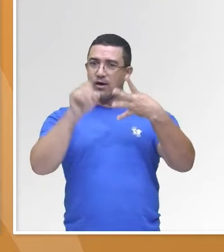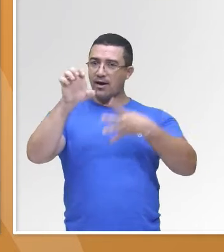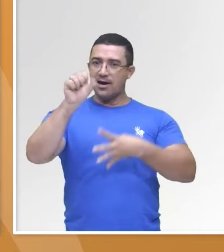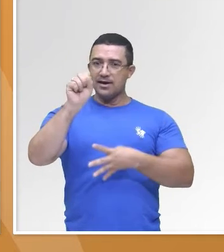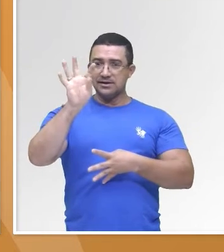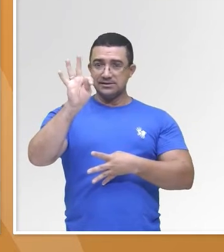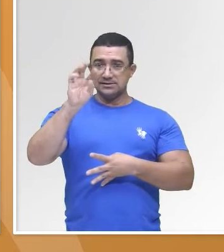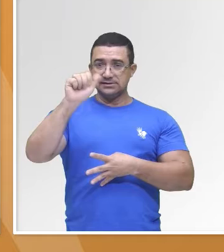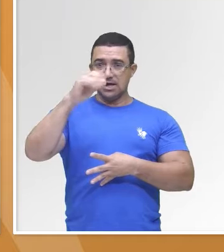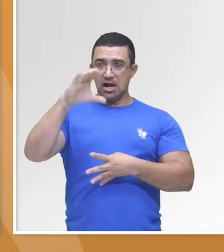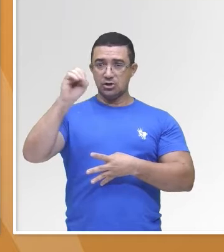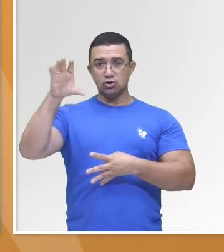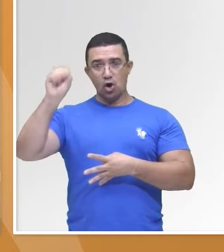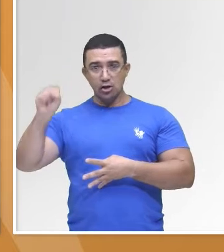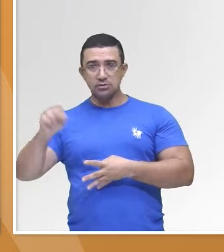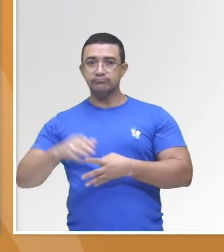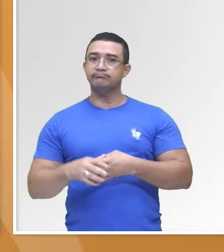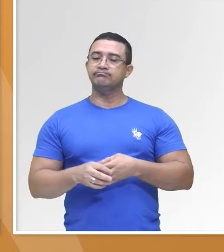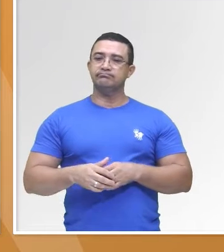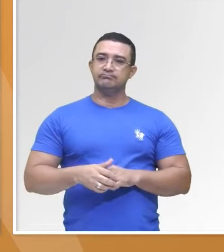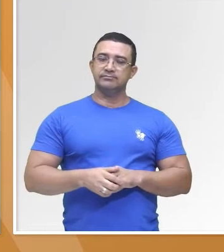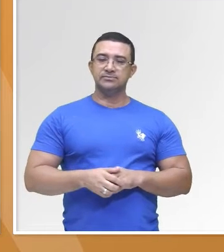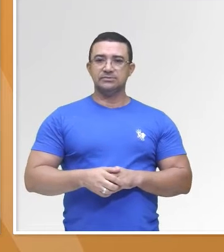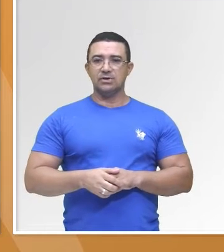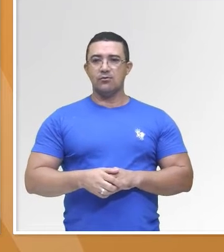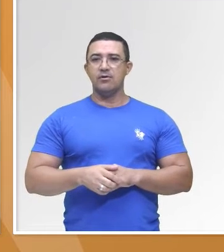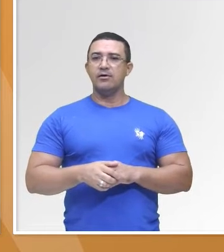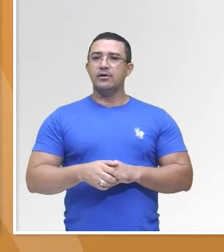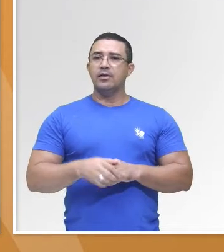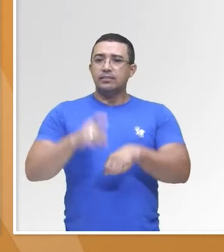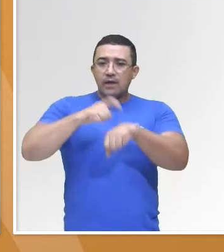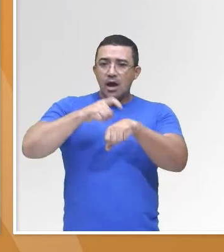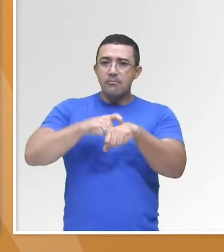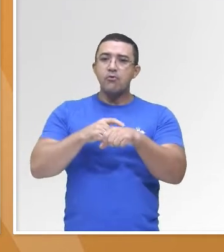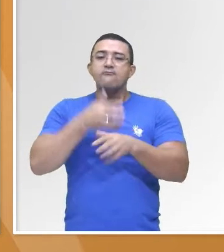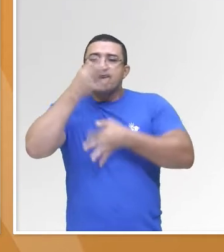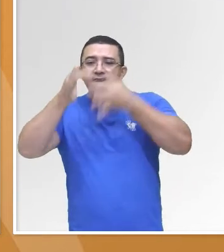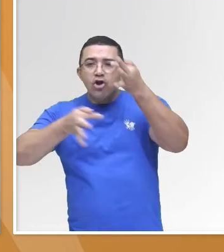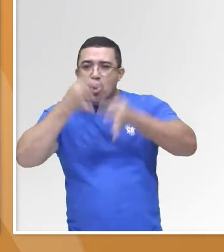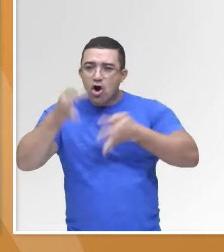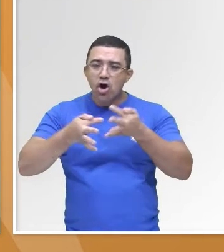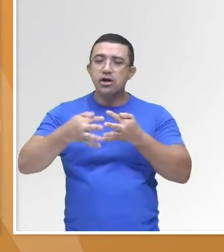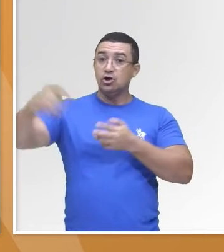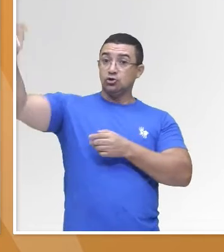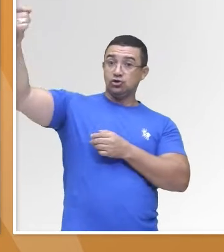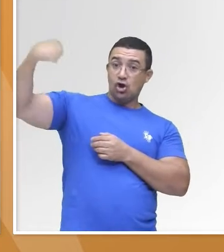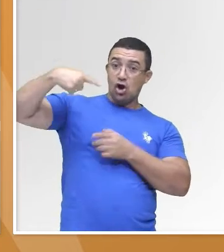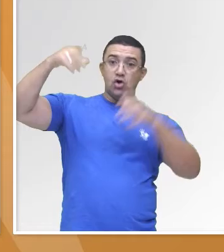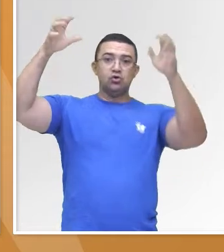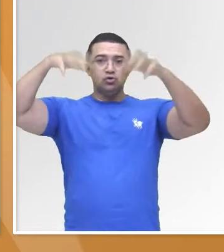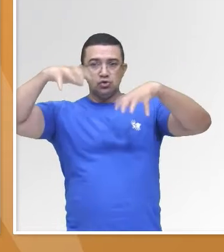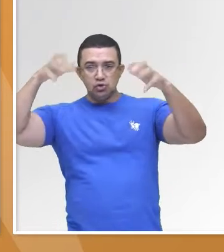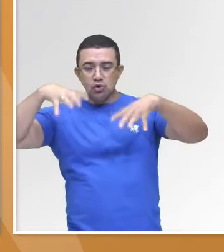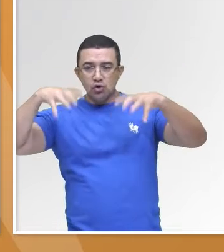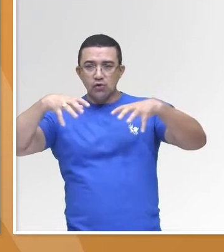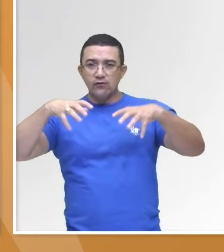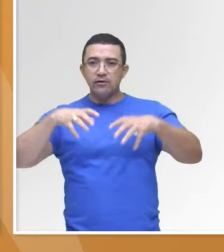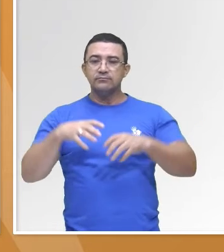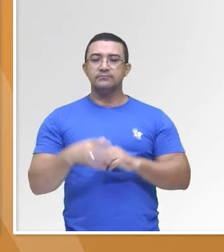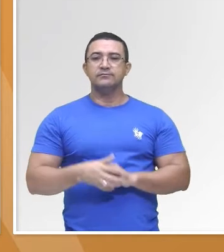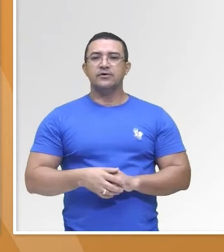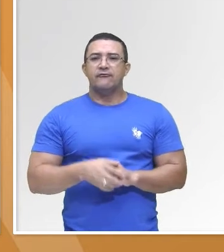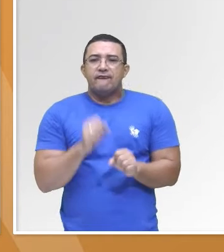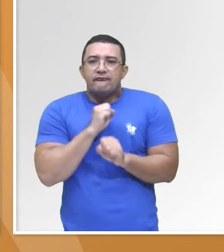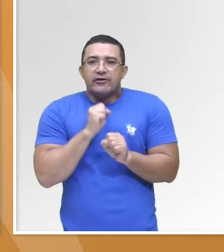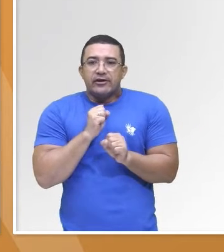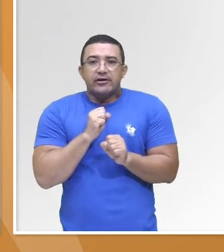definidas: primavera, verão, outono e inverno, tá? As temperaturas em grande parte do ano são